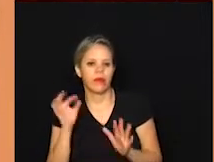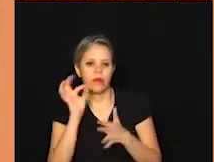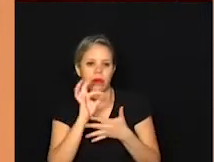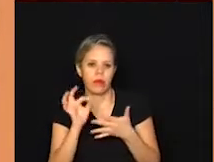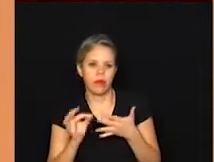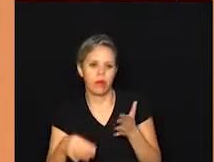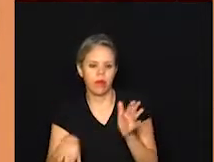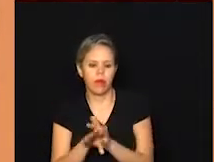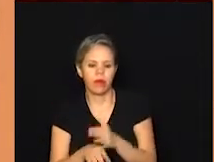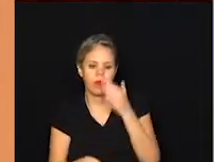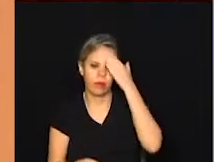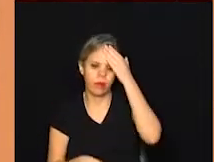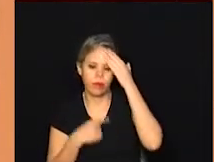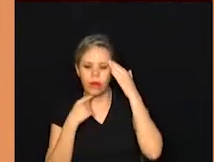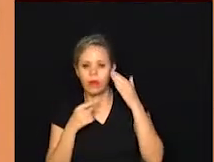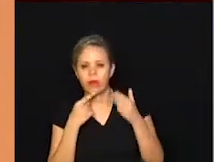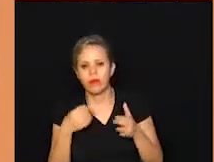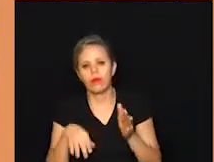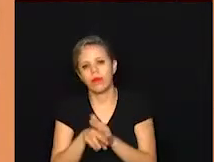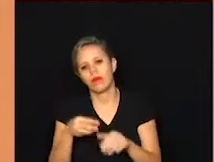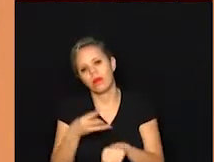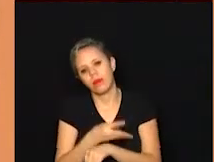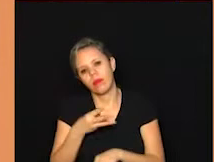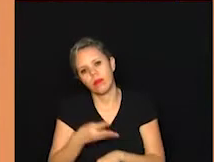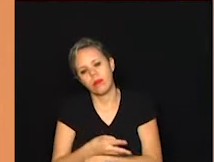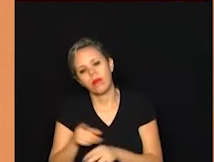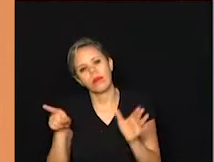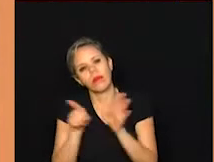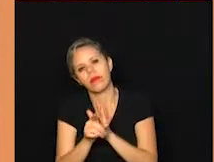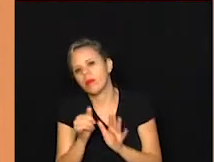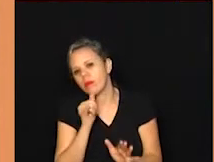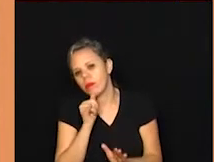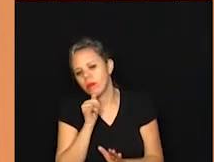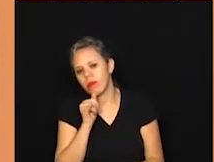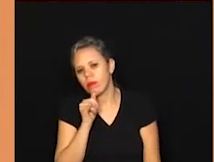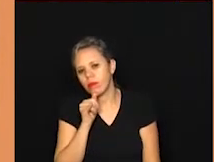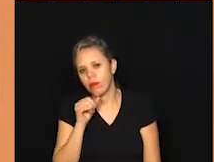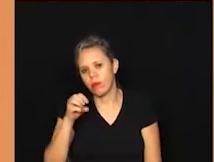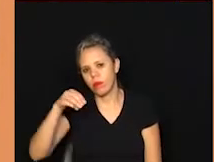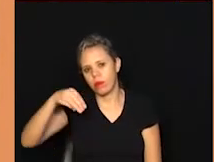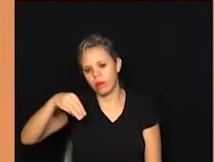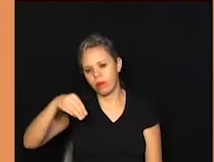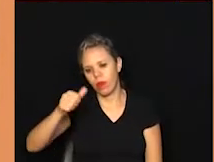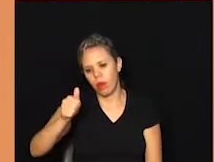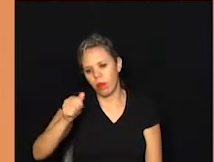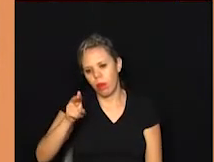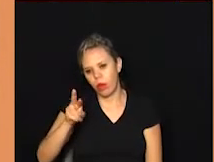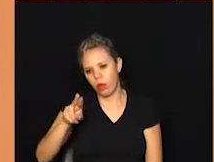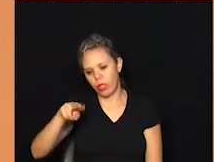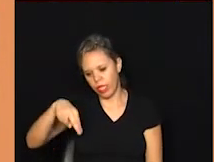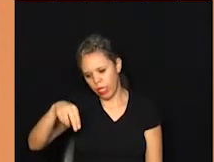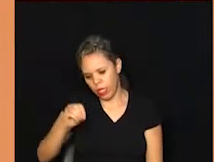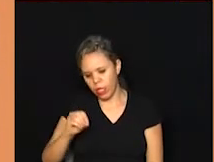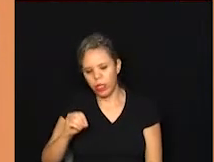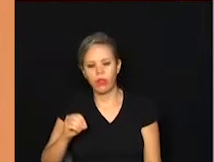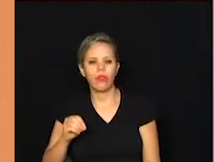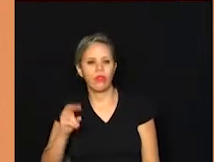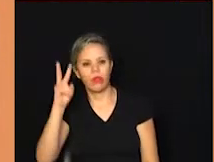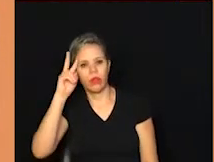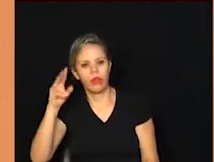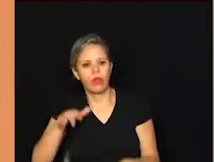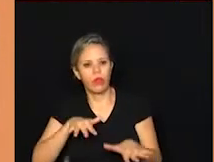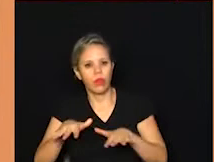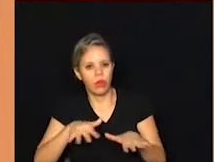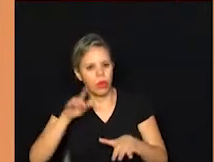que chegaram aqui para a gente pelo WhatsApp. A pergunta vem do Maurílio Ferreira da Silva, membro do